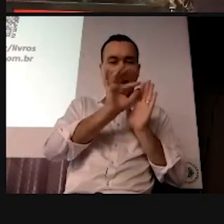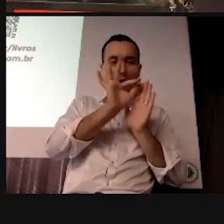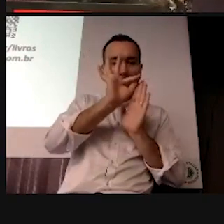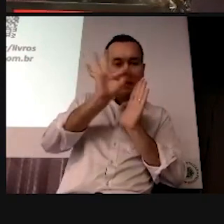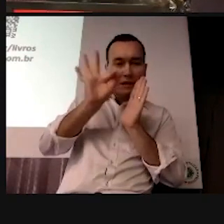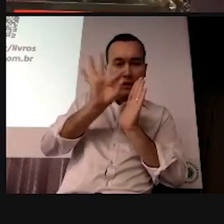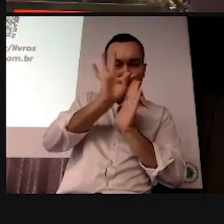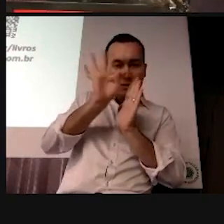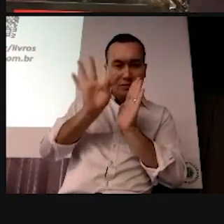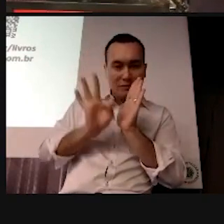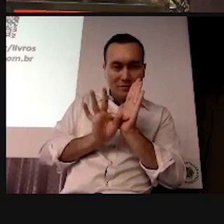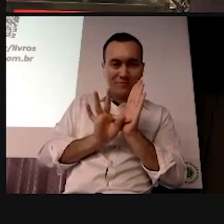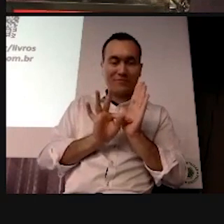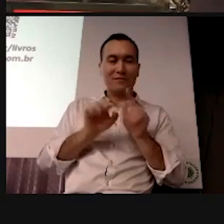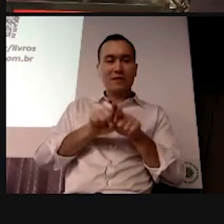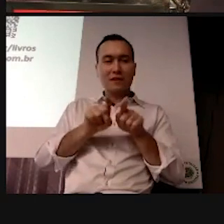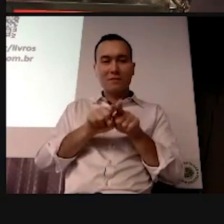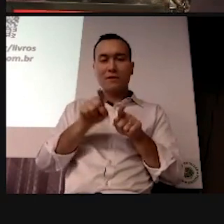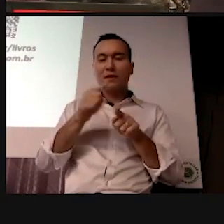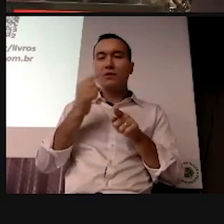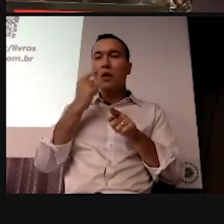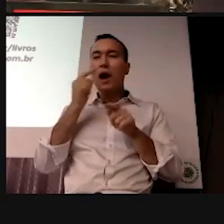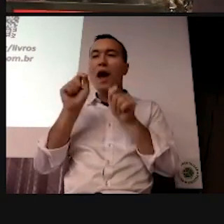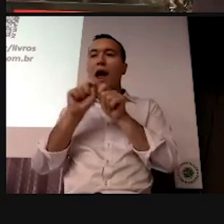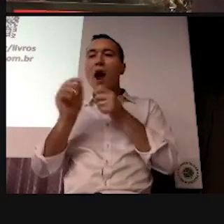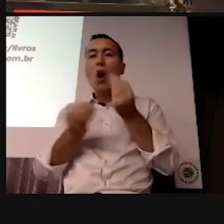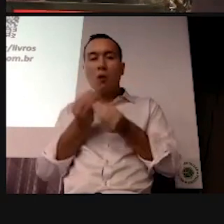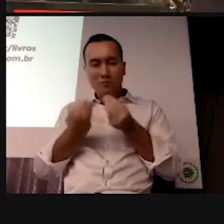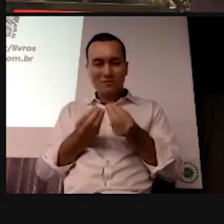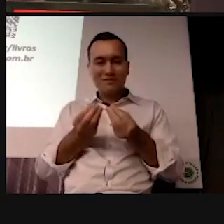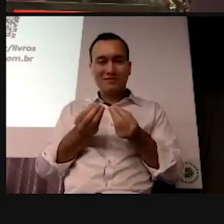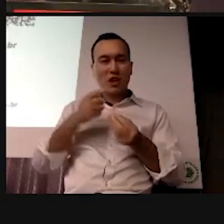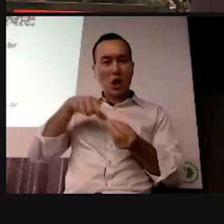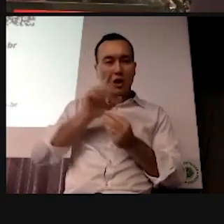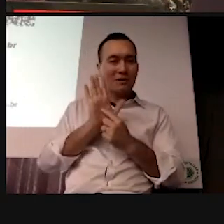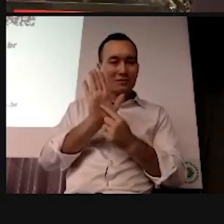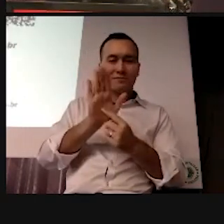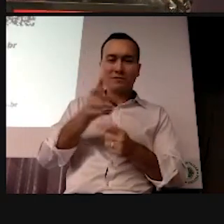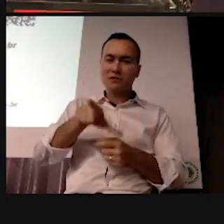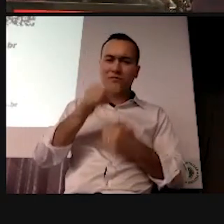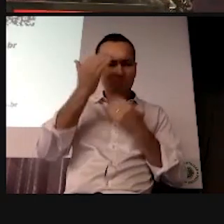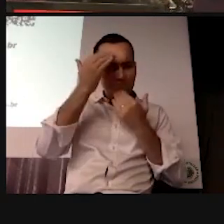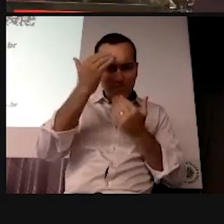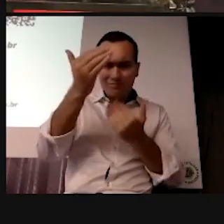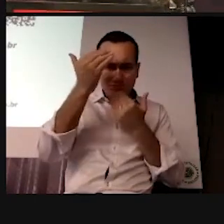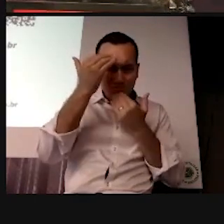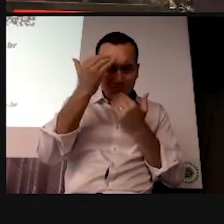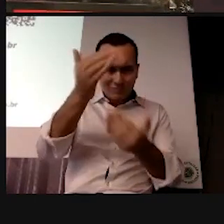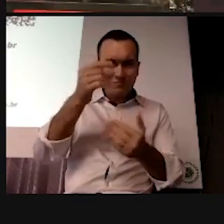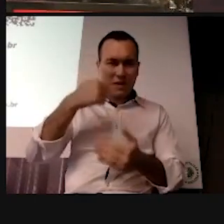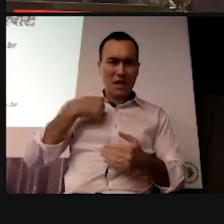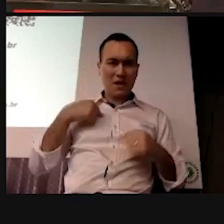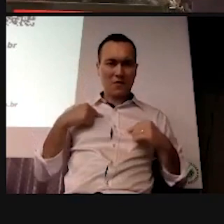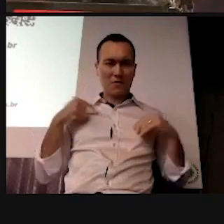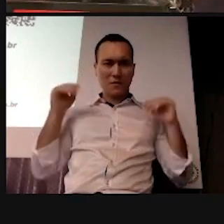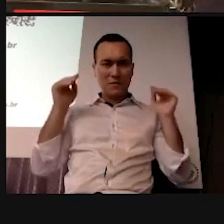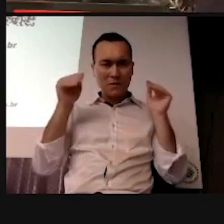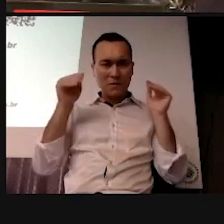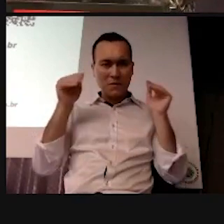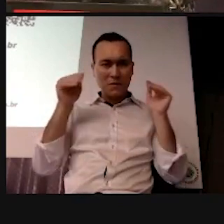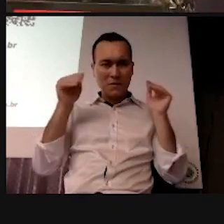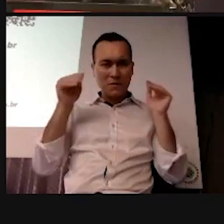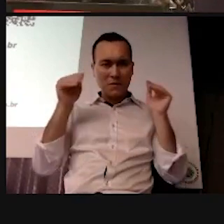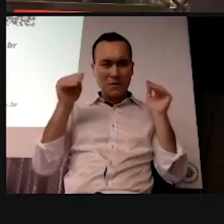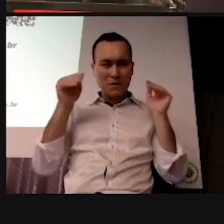me procurar, tá bom? E, de novo, muito, muito obrigado pela possibilidade de estar aqui. Eu sou um coordenador, mas queria dizer que eu